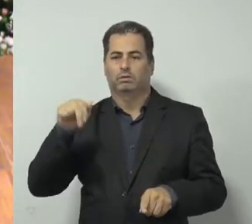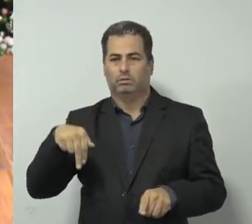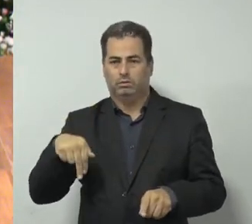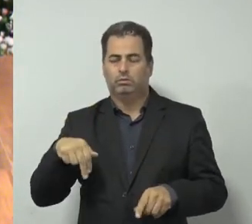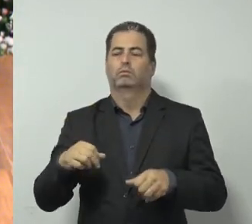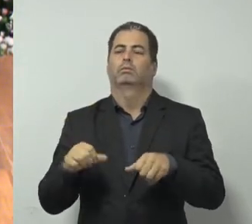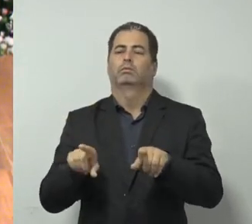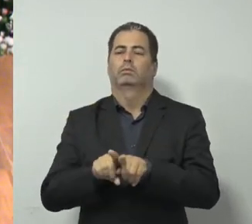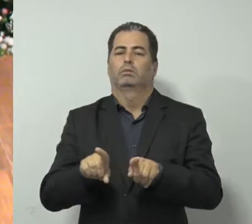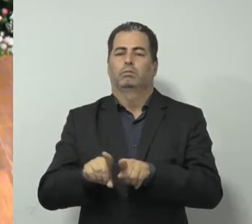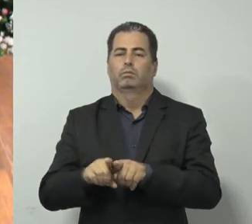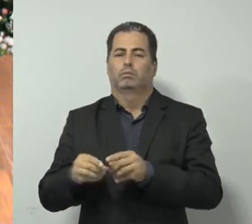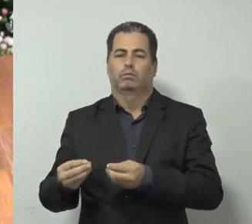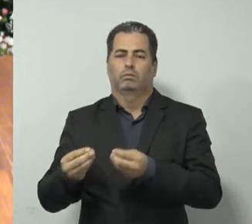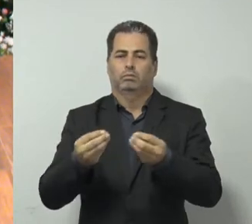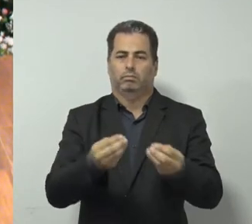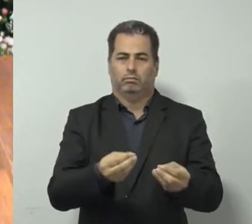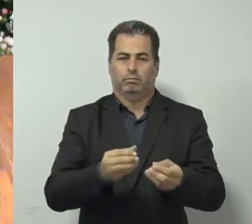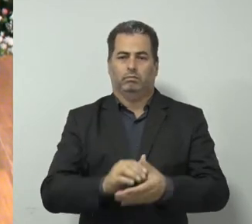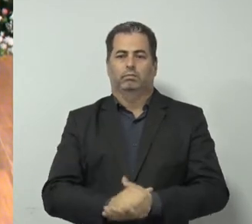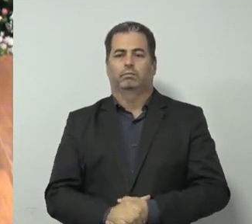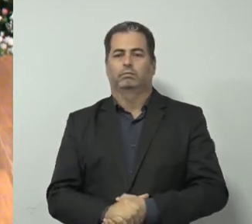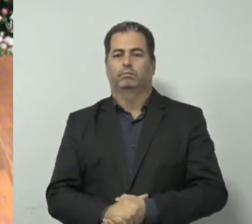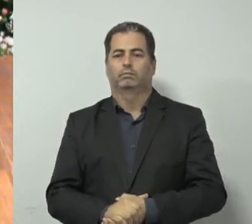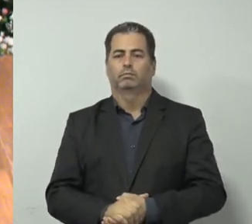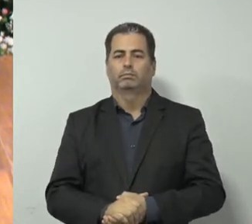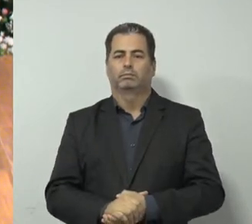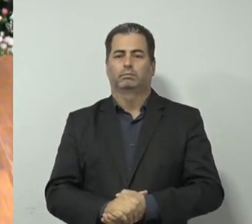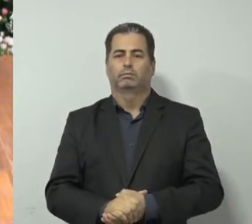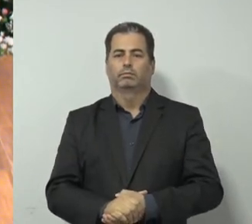Câmara, também participa da entrega.